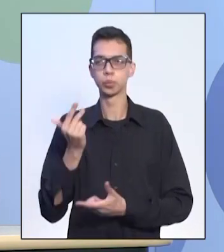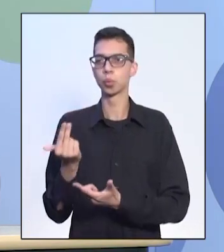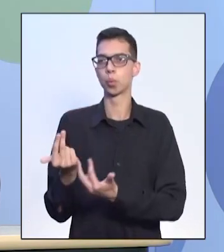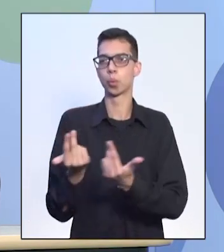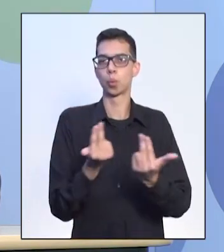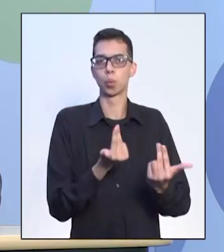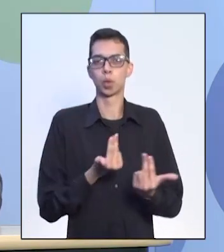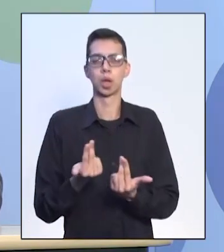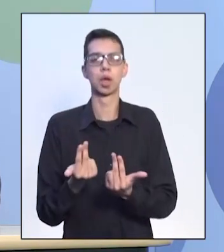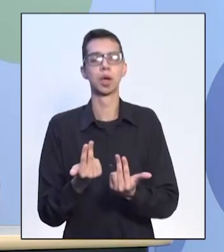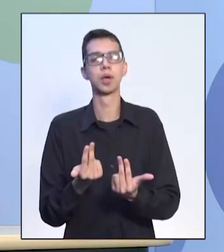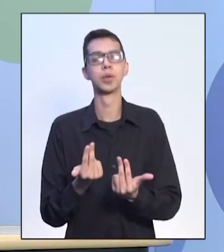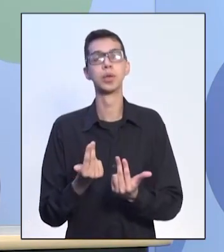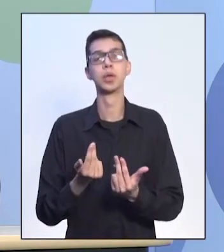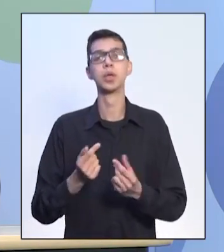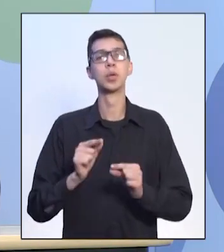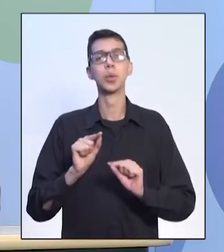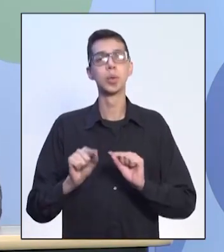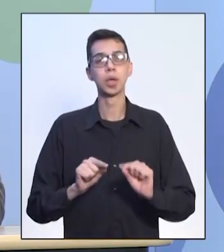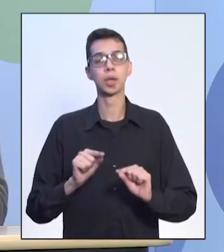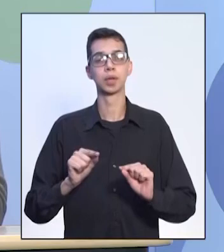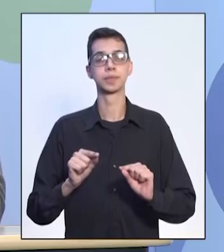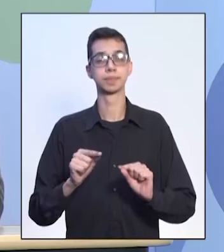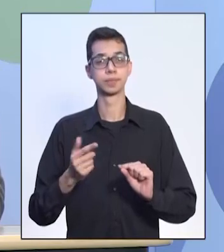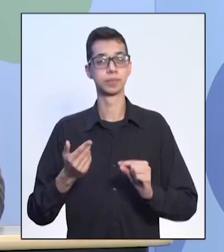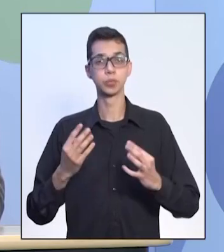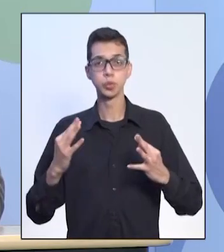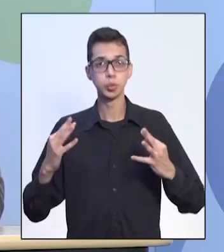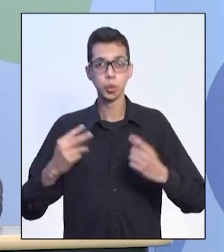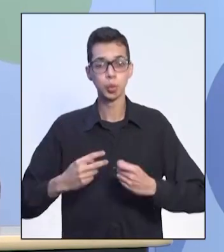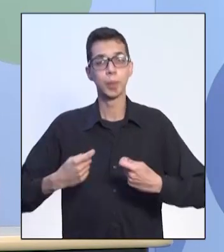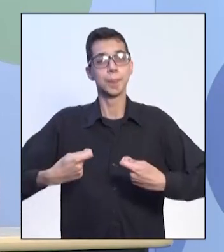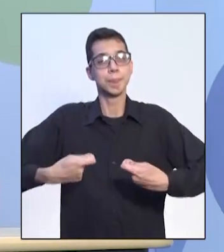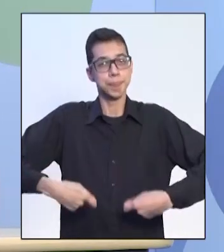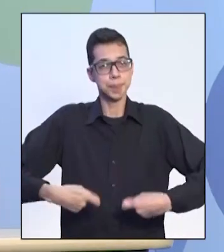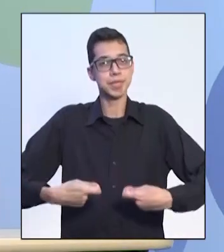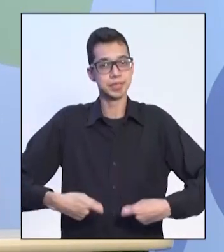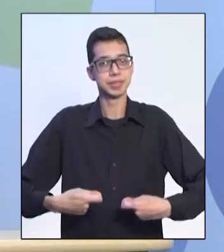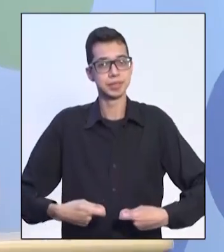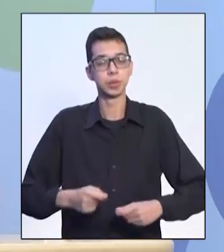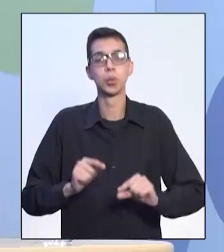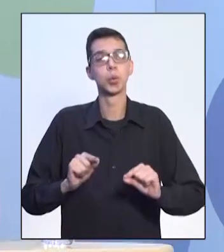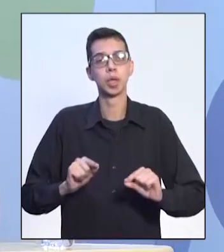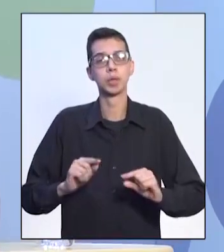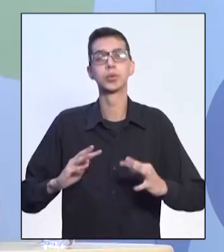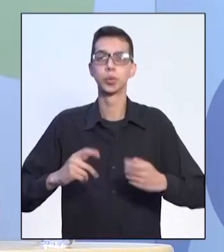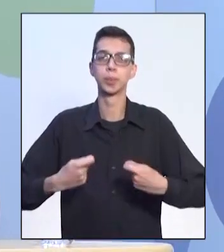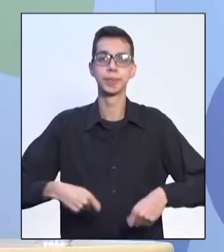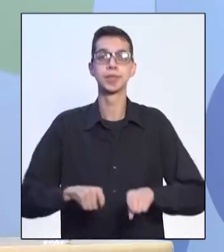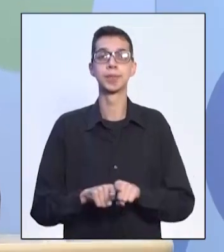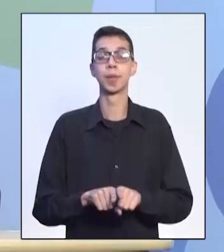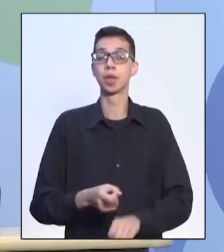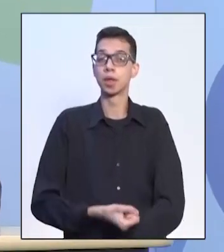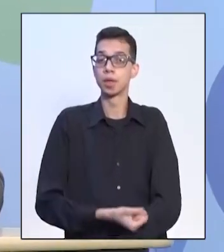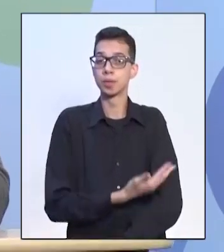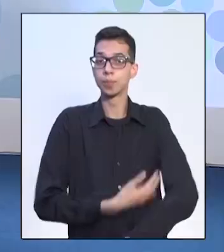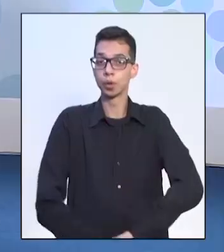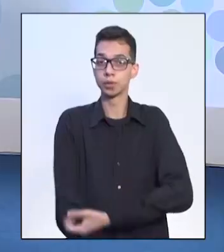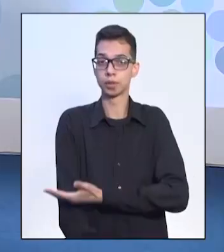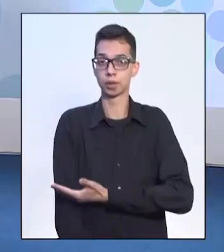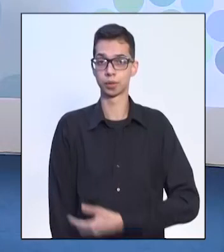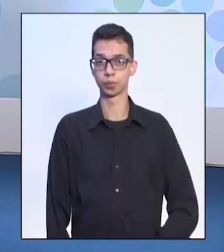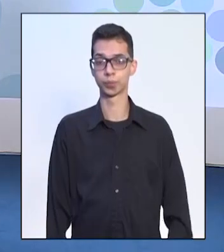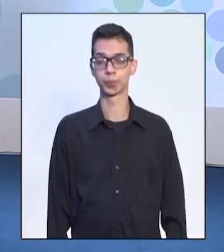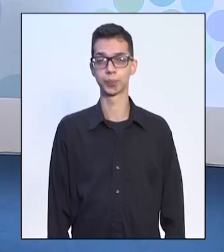as necessidades básicas que todos temos e também as emoções que se